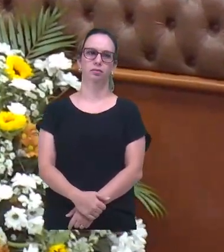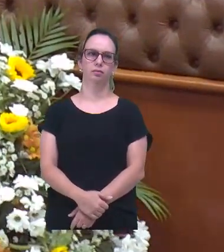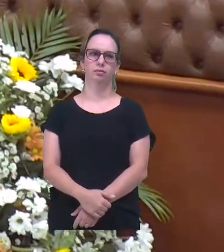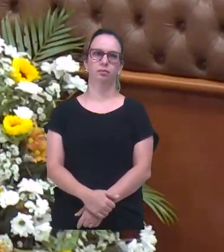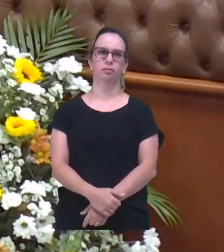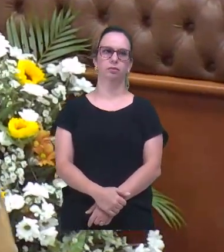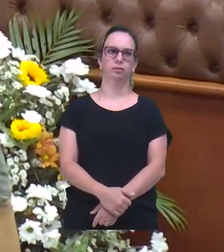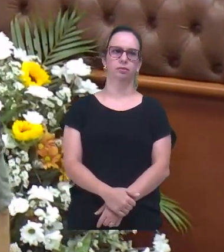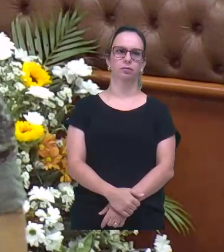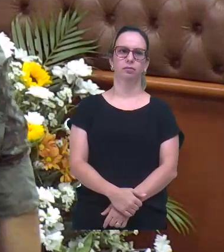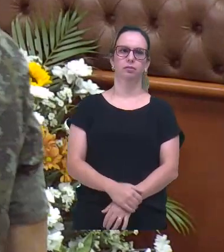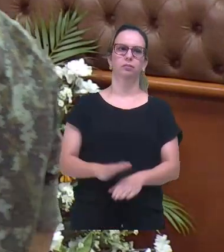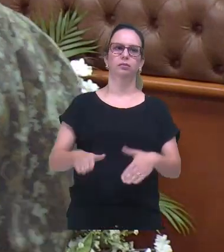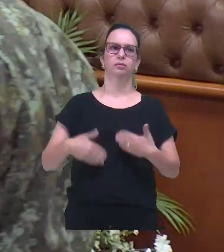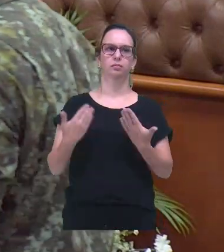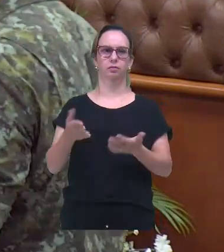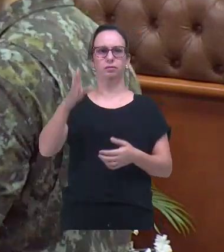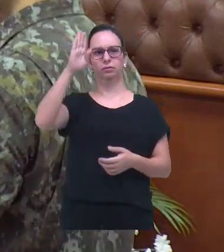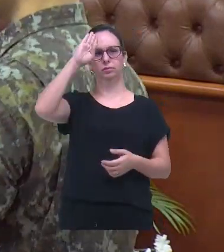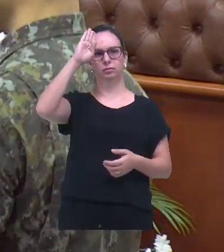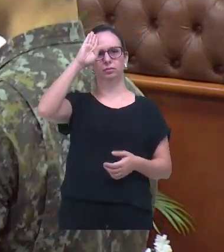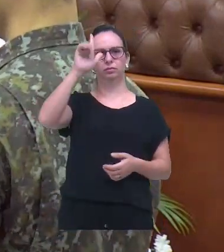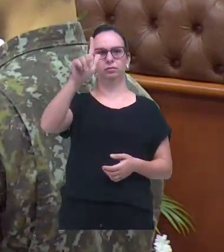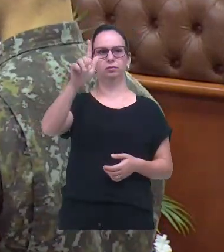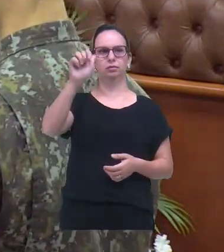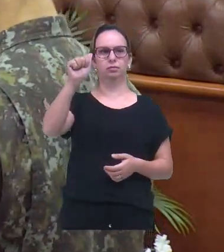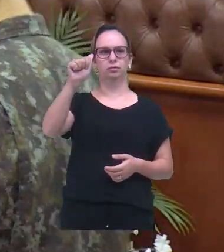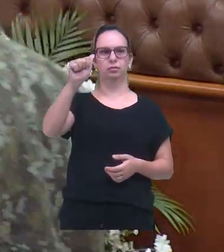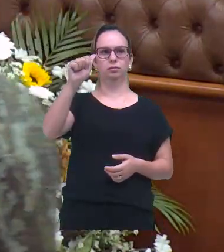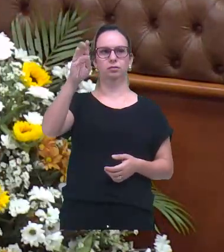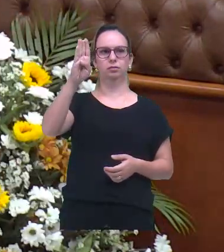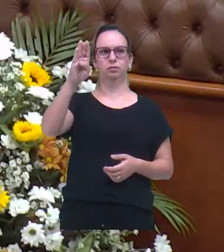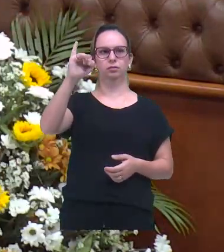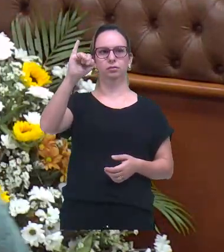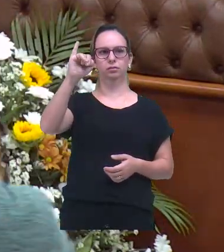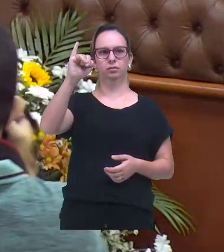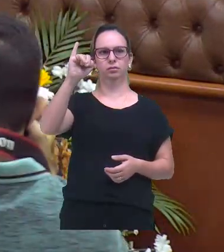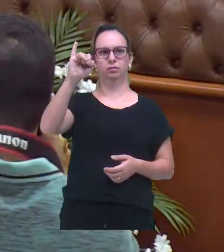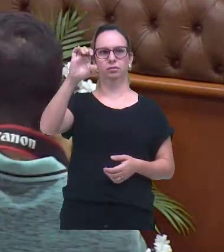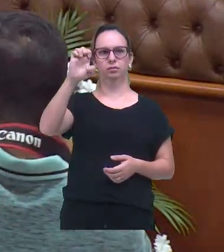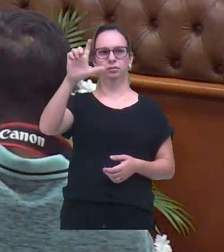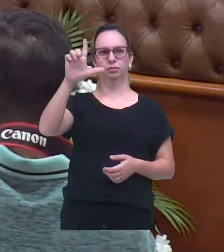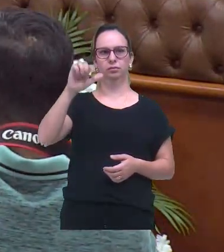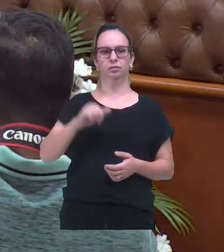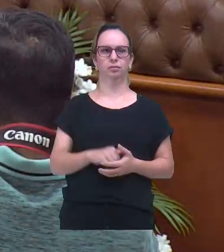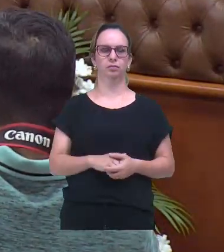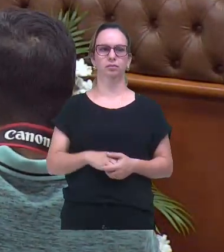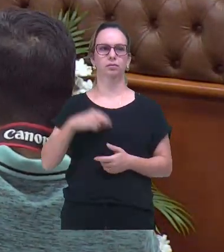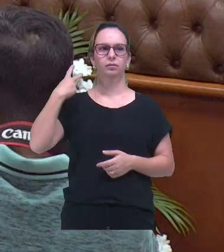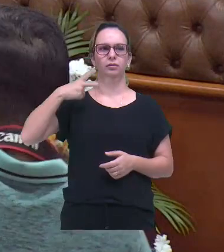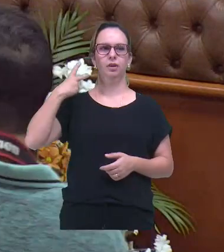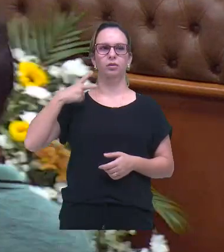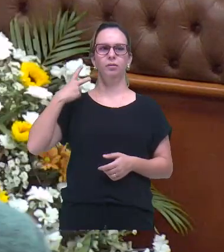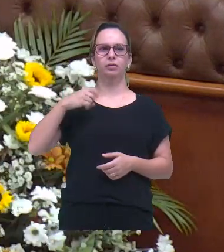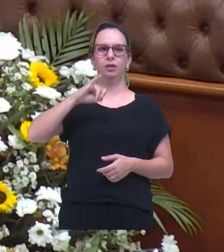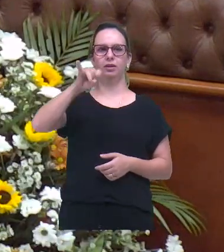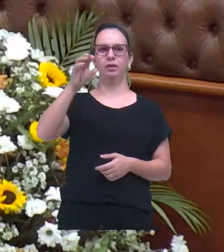Para entrega ao soldado Gabriel Campos de Lima, Coronel Adriano Aranão e o vereador Jonas Campos de Lima.